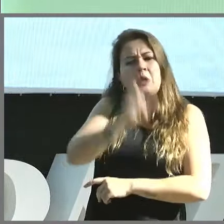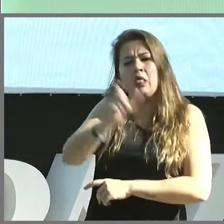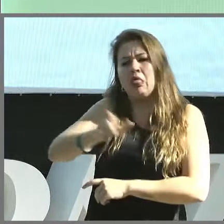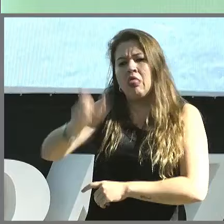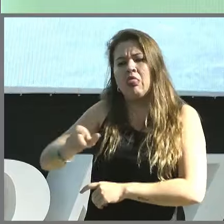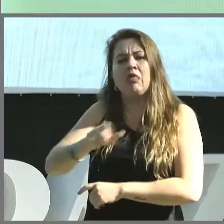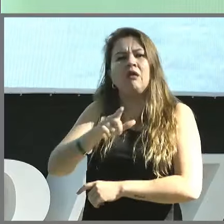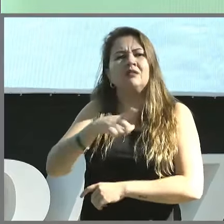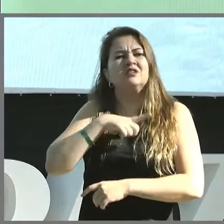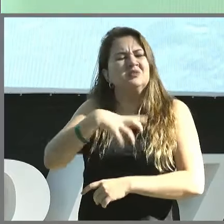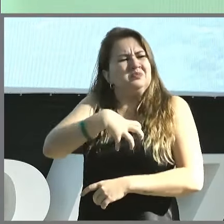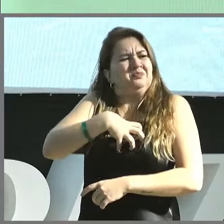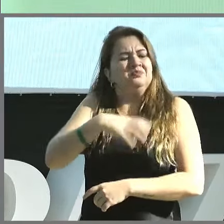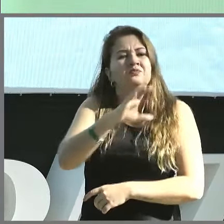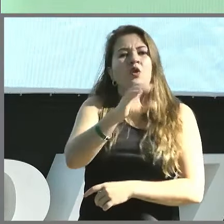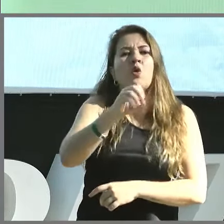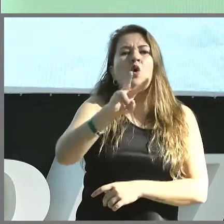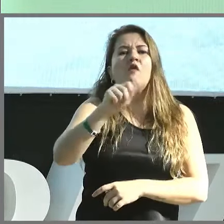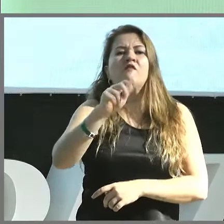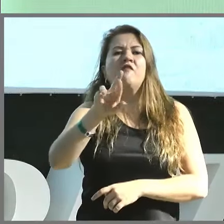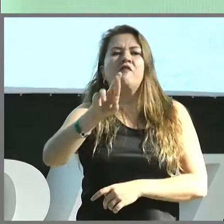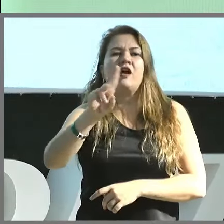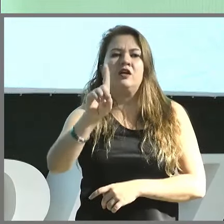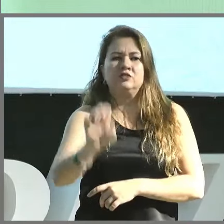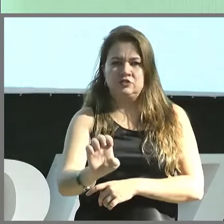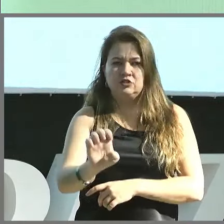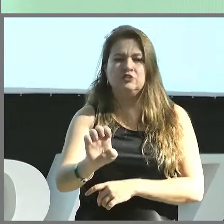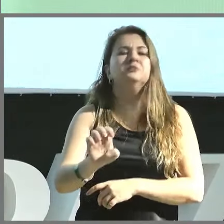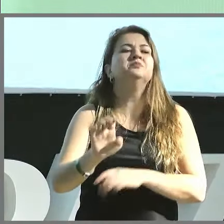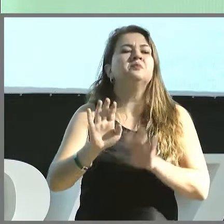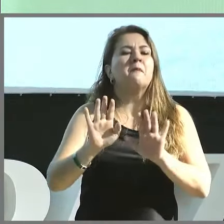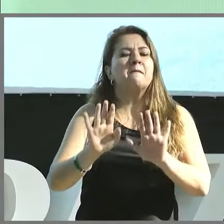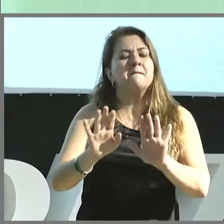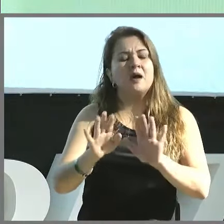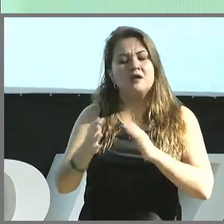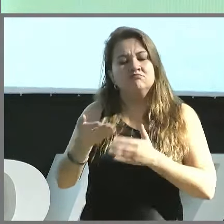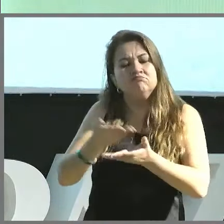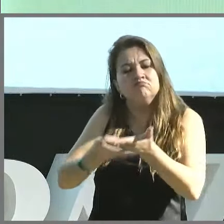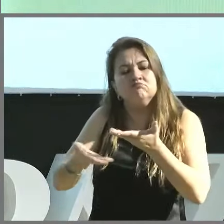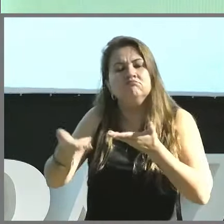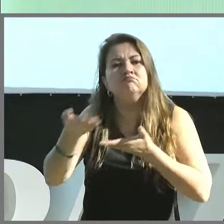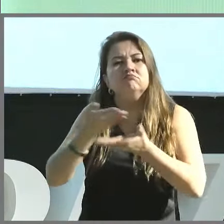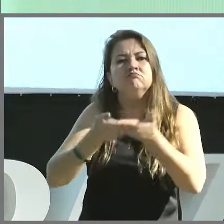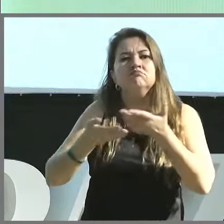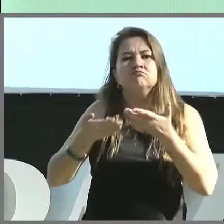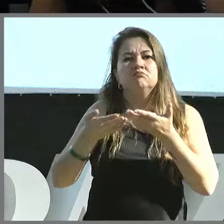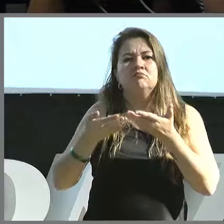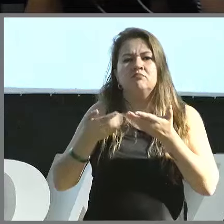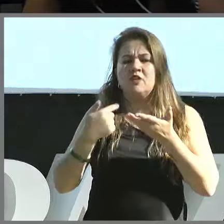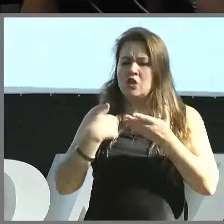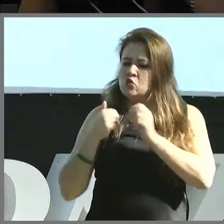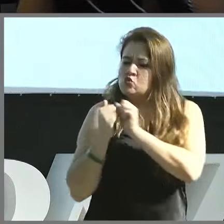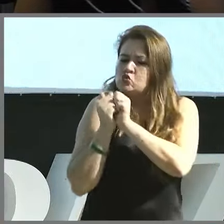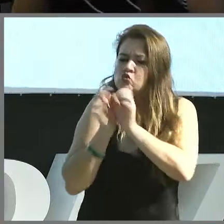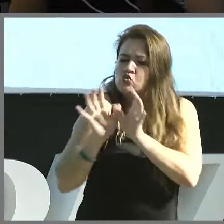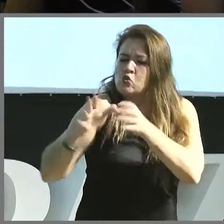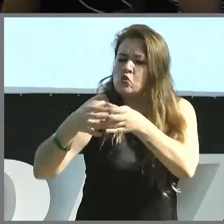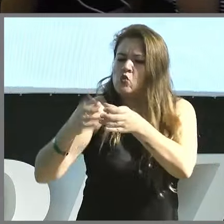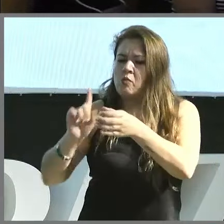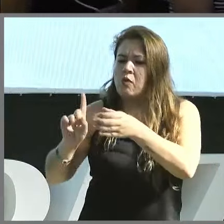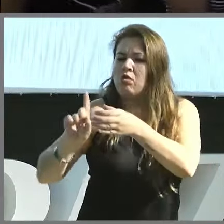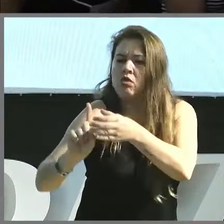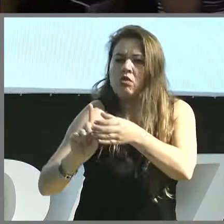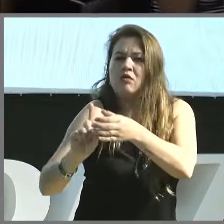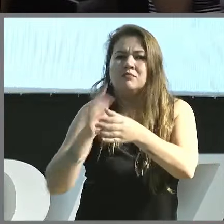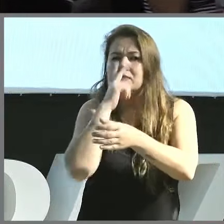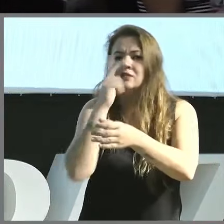vezes nos dizemos cristãos estabelecemos na relação com o outro, na inserção com o grupo, na nossa